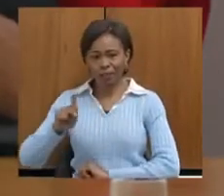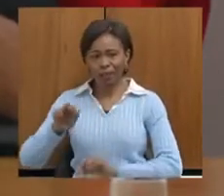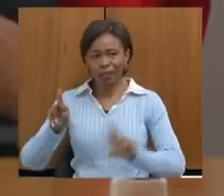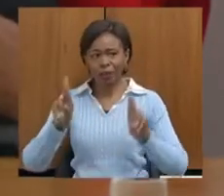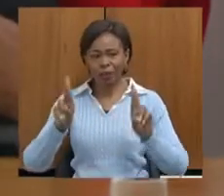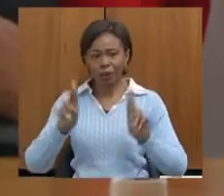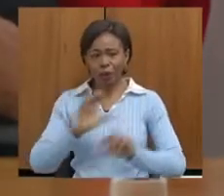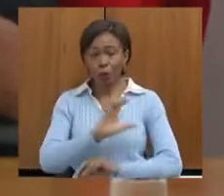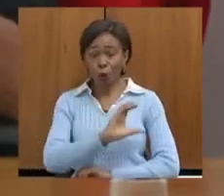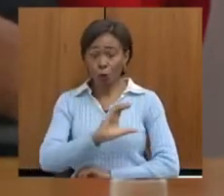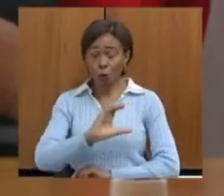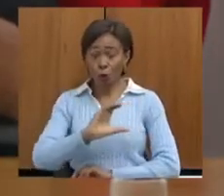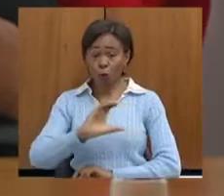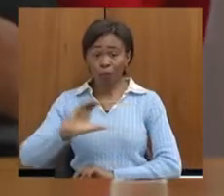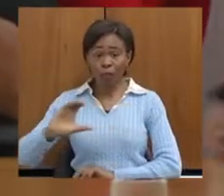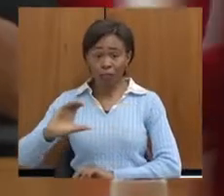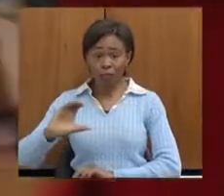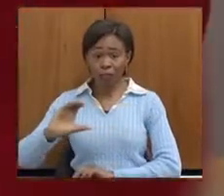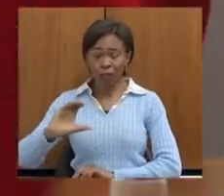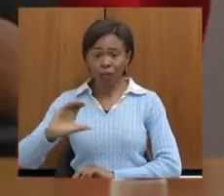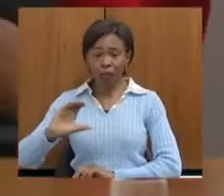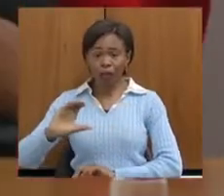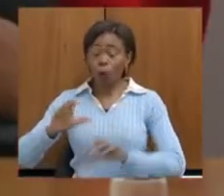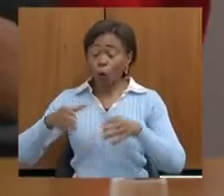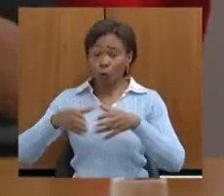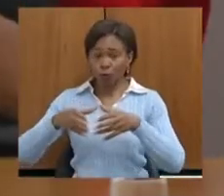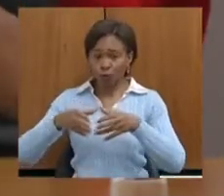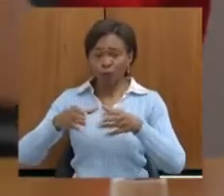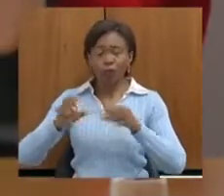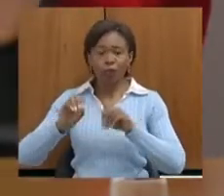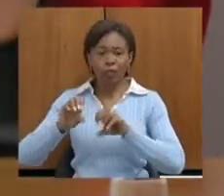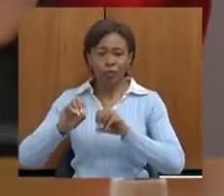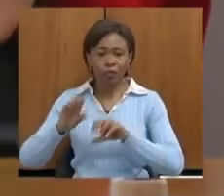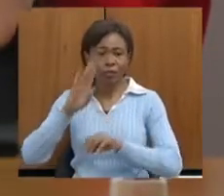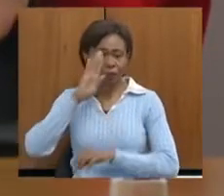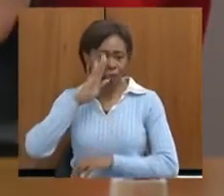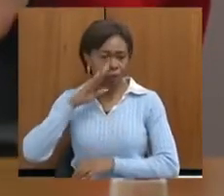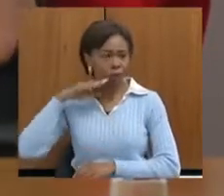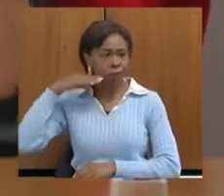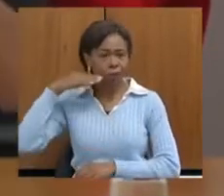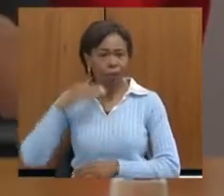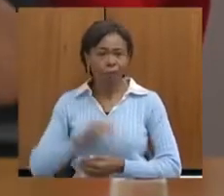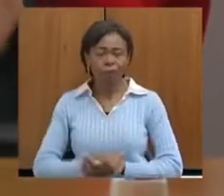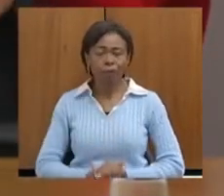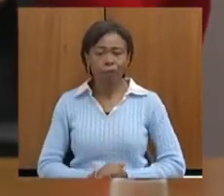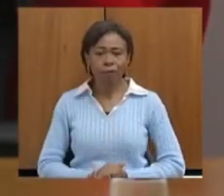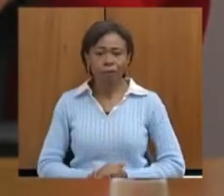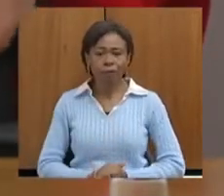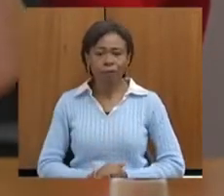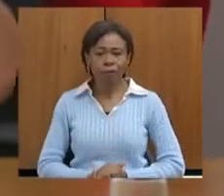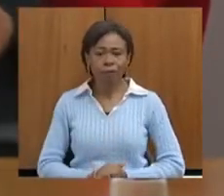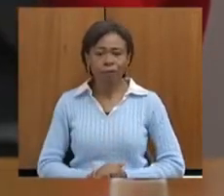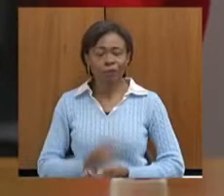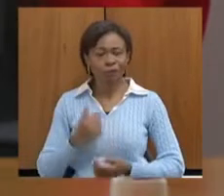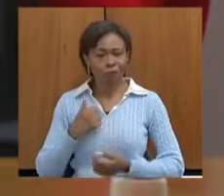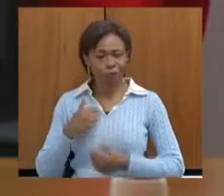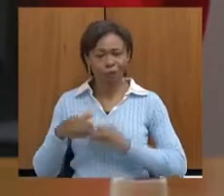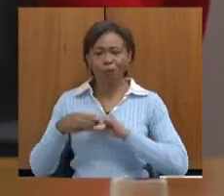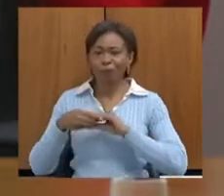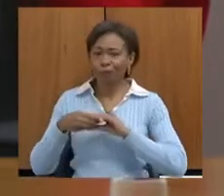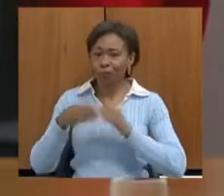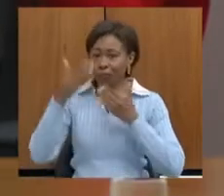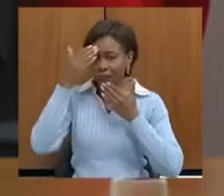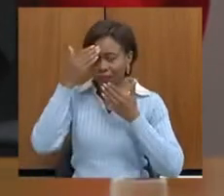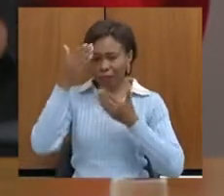essa importante reunião o deputado a Beatriz Cerqueira eu vou fazer apenas uma saudação porque e Agradeço o convite